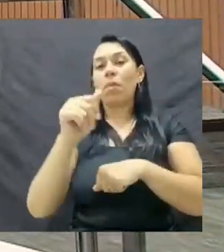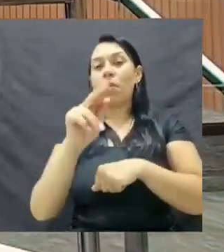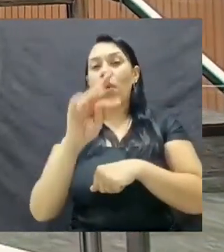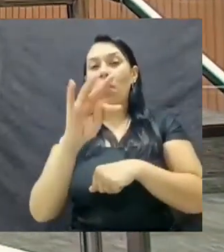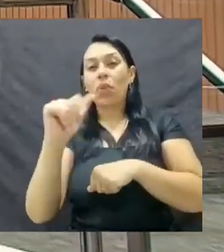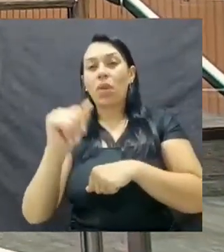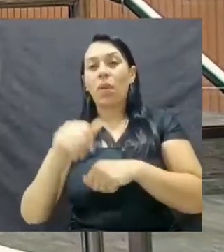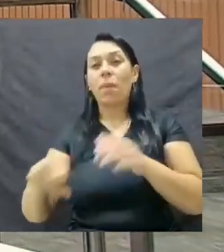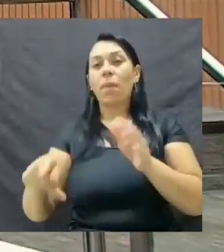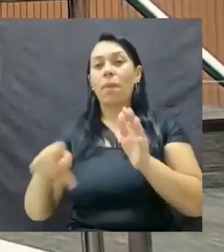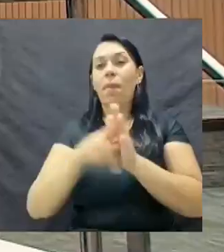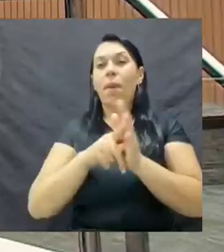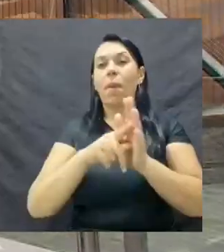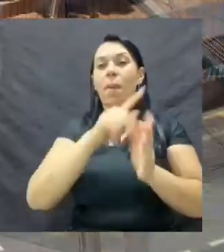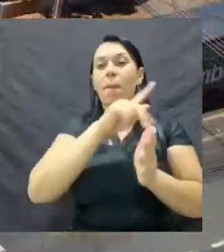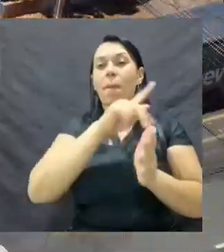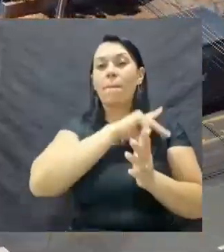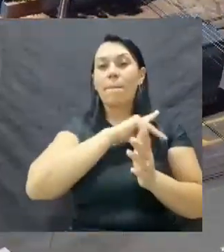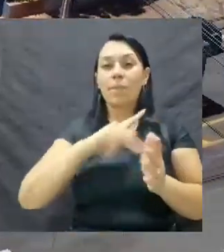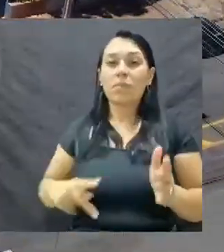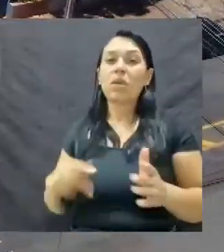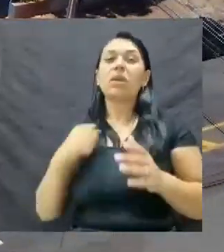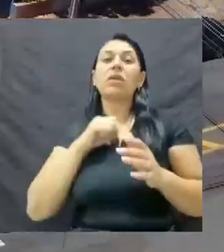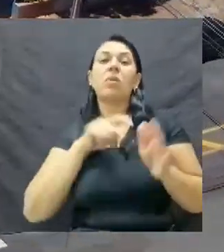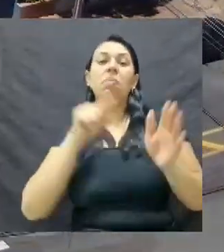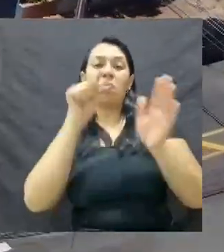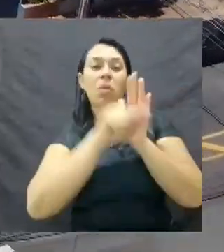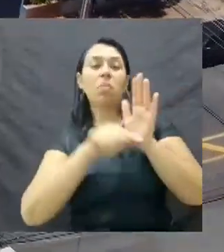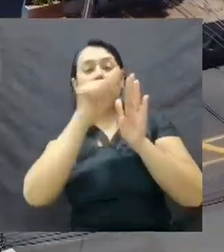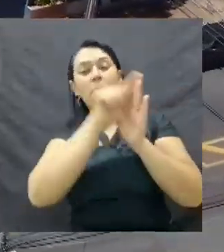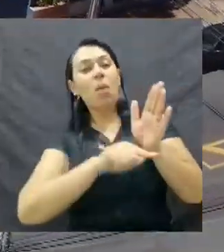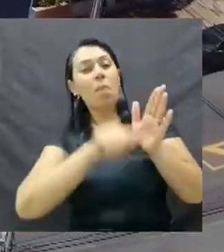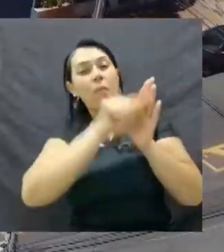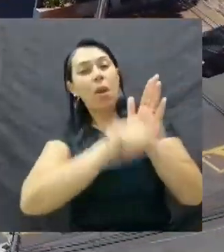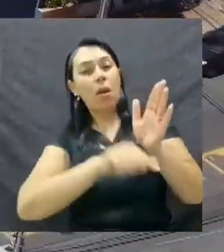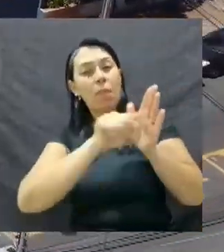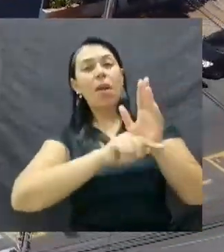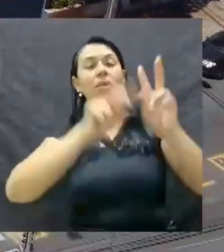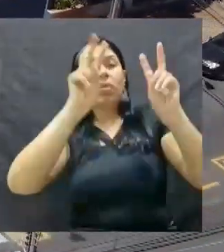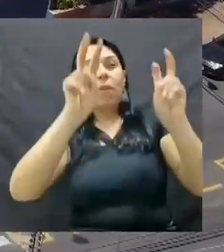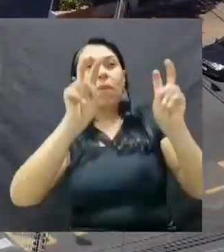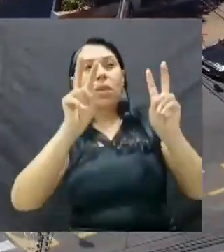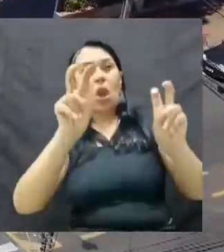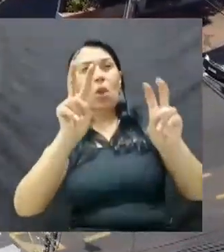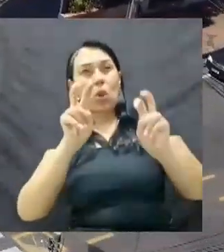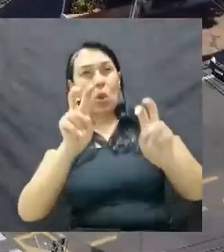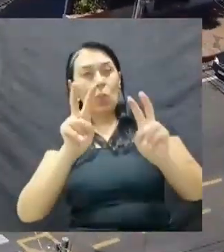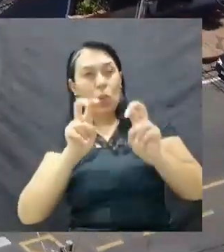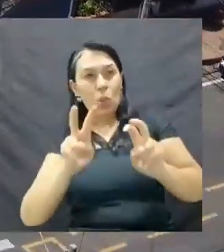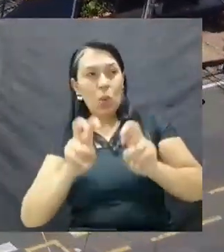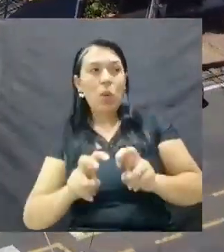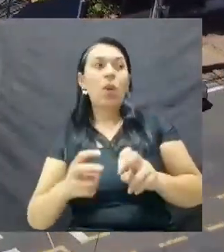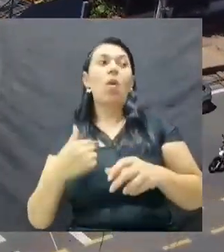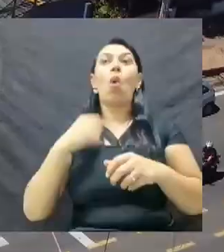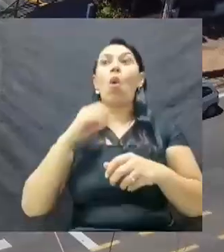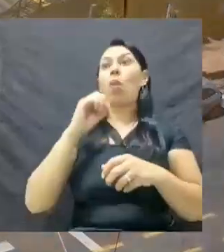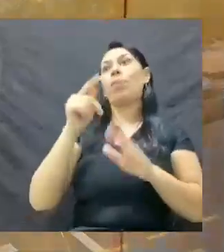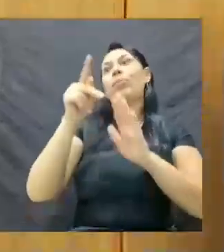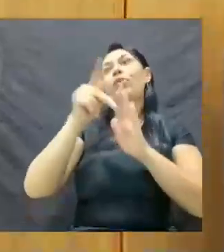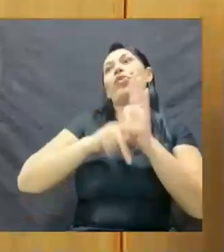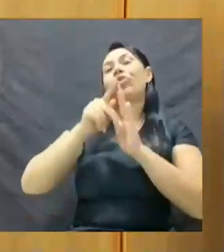sabe, perguntar muito para a gente sobre um ou outro projeto, sabe, tal. Tem muitos projetos que saem